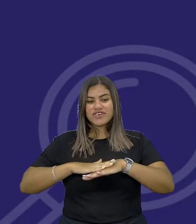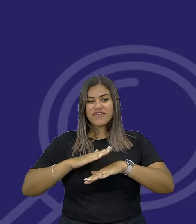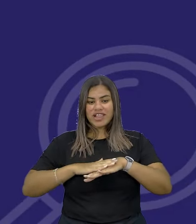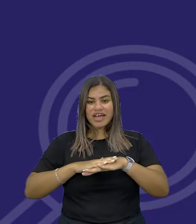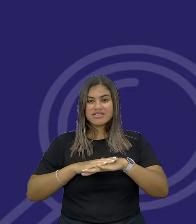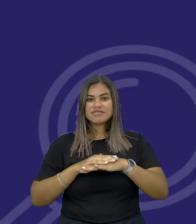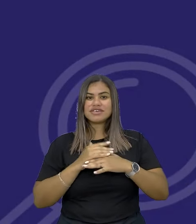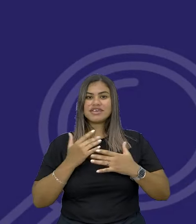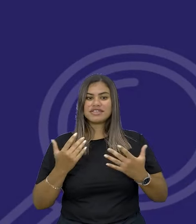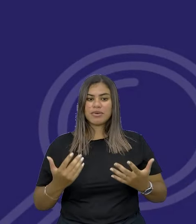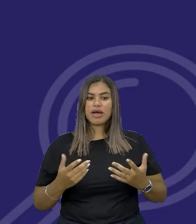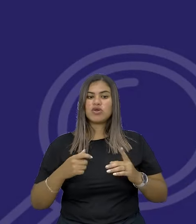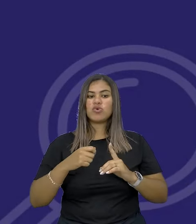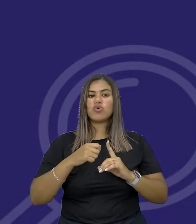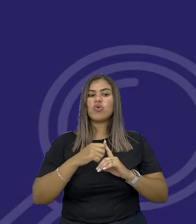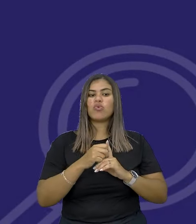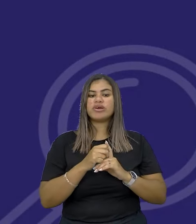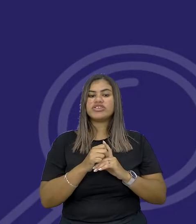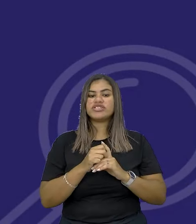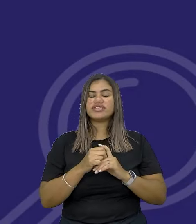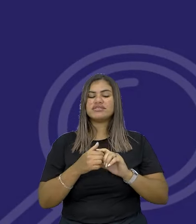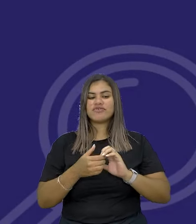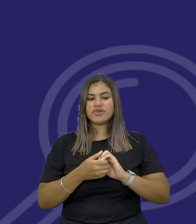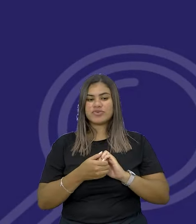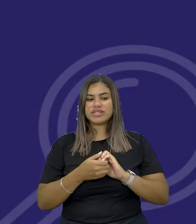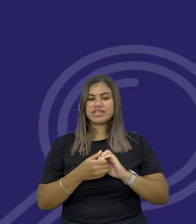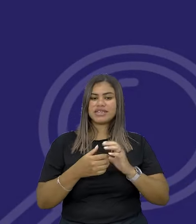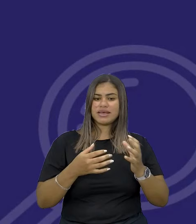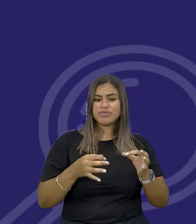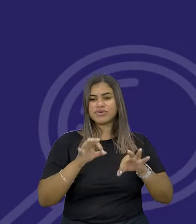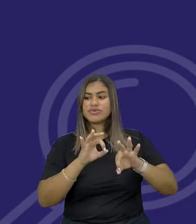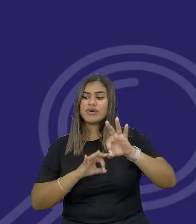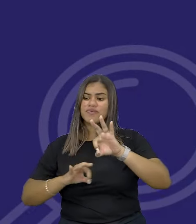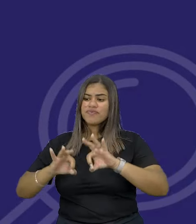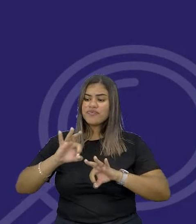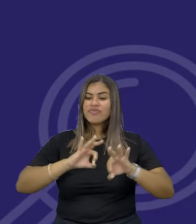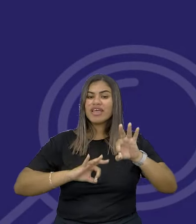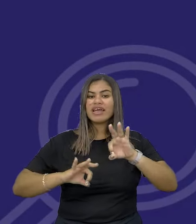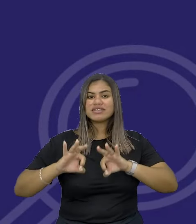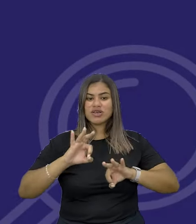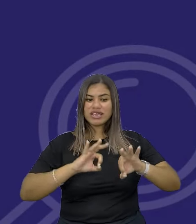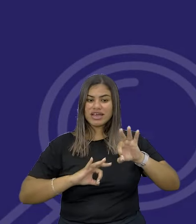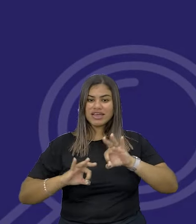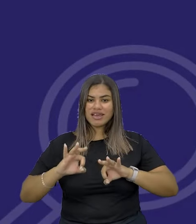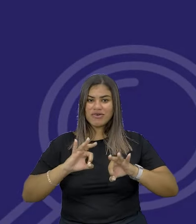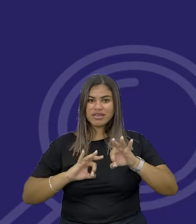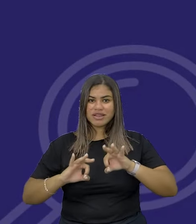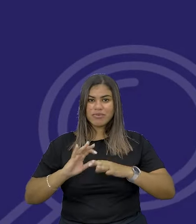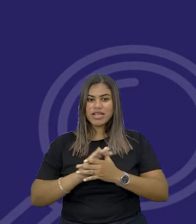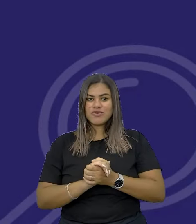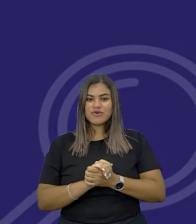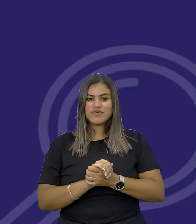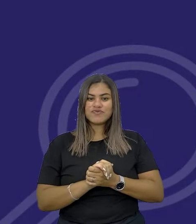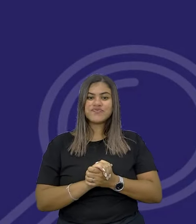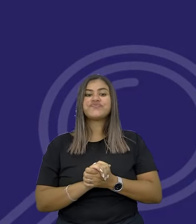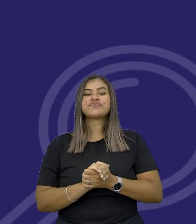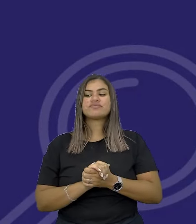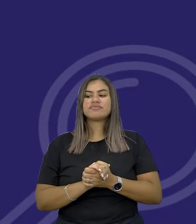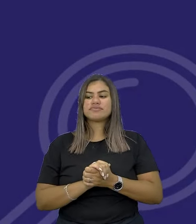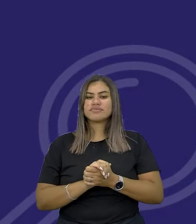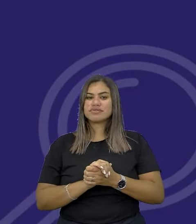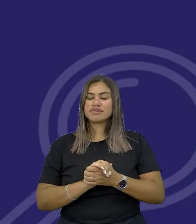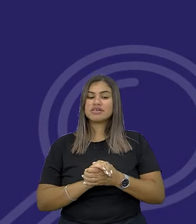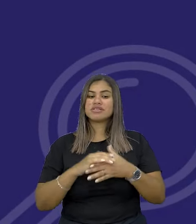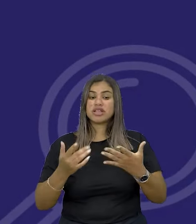novo conteúdo ou de uma nova abordagem sobrou algumas arestas ou algumas falas que estavam equivocadas. É hora do professor fazer o quê? Ele